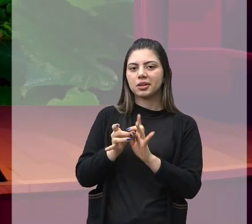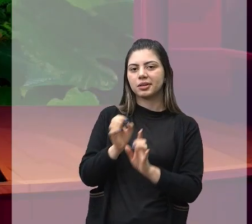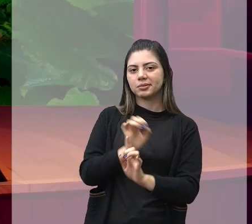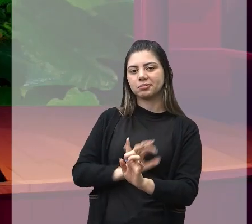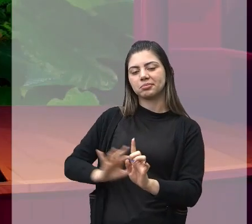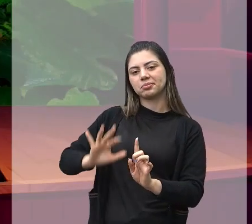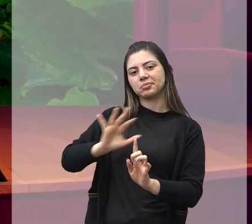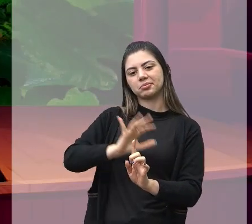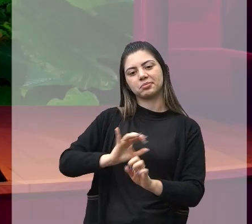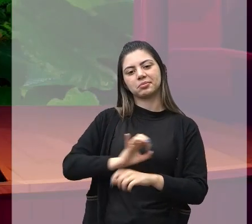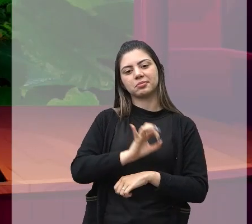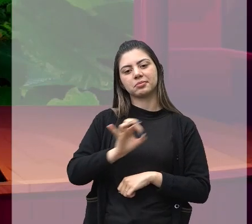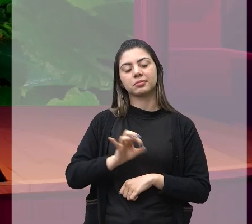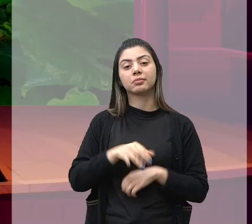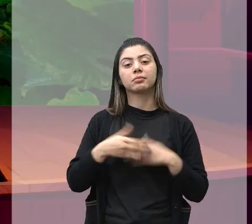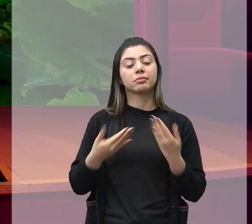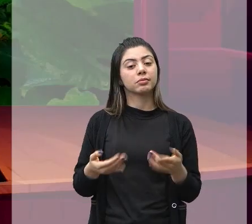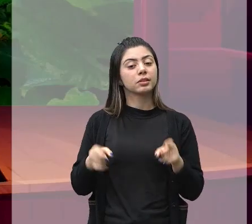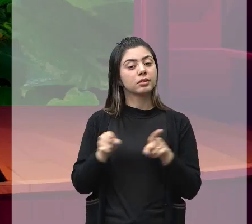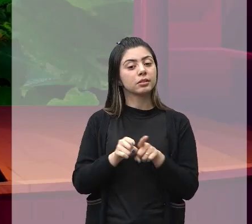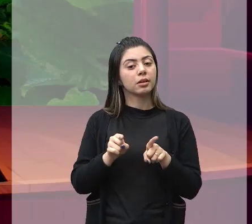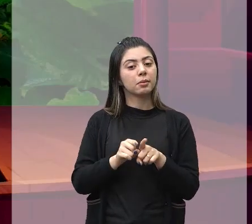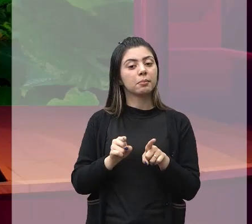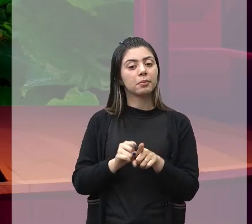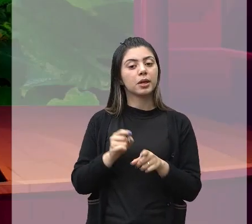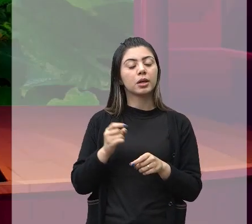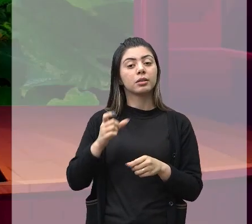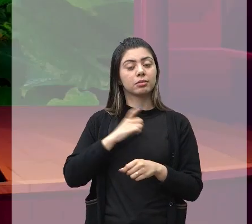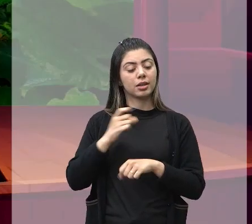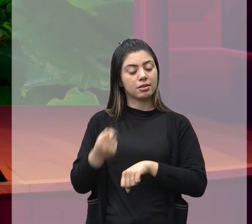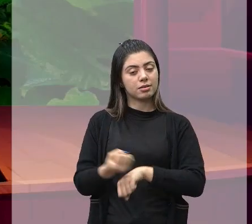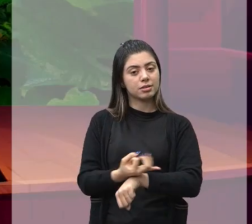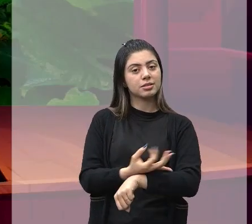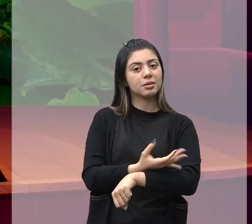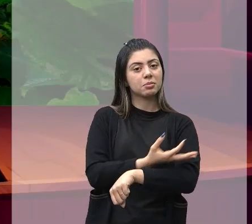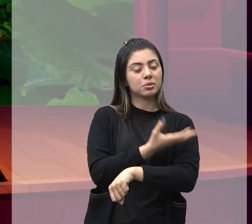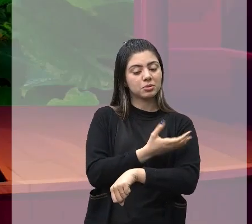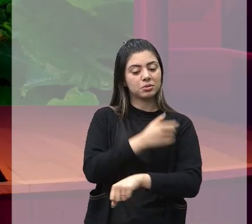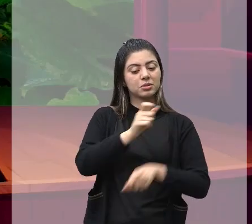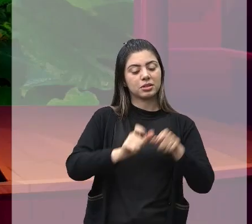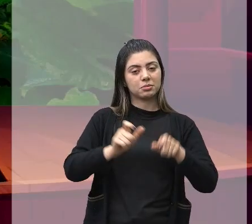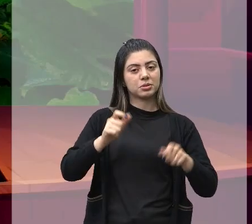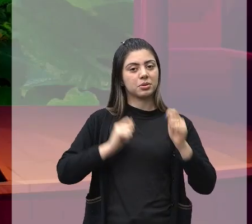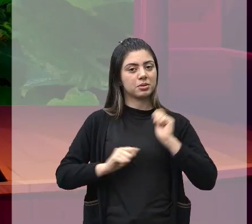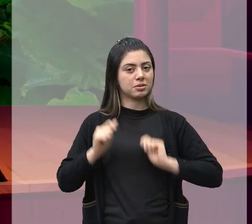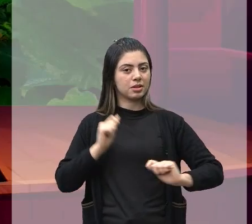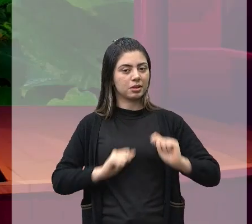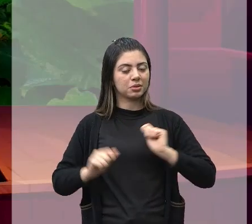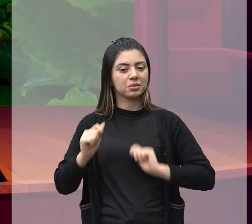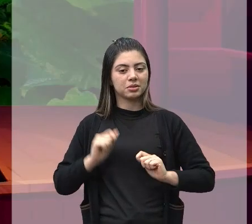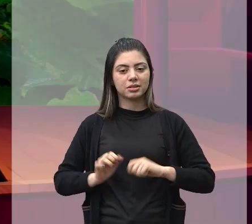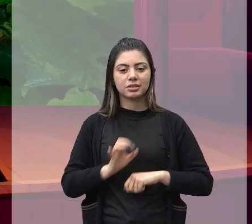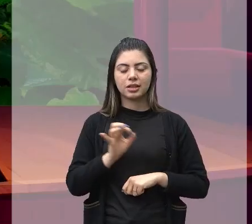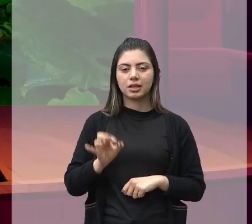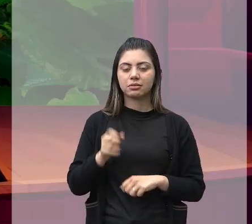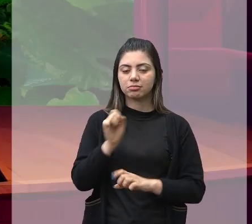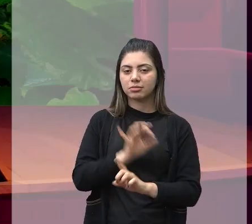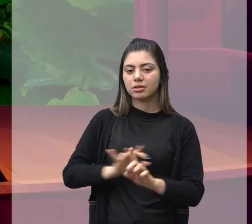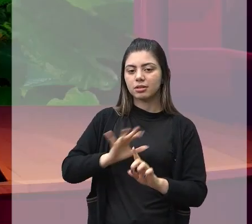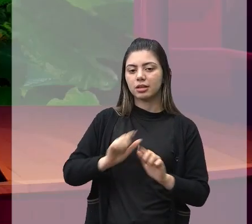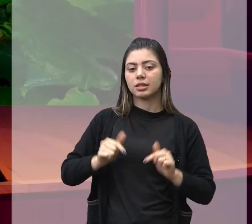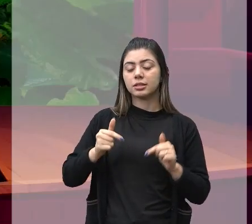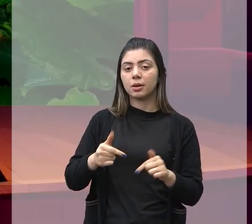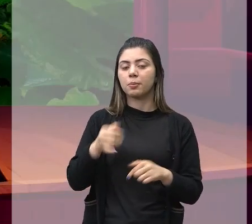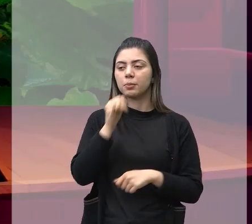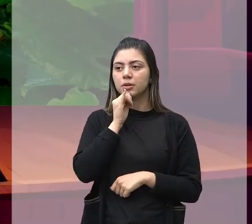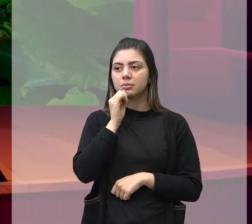nessa ambientação, inclusive enquanto as emoções dos artistas, né, daquela ação cênica. Se é